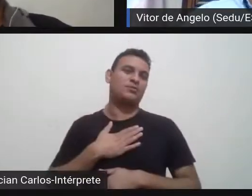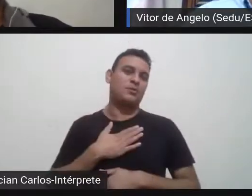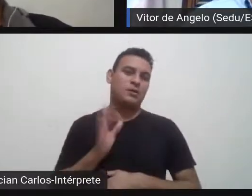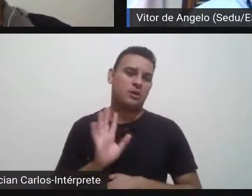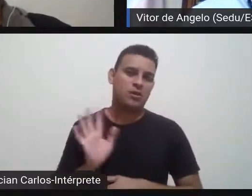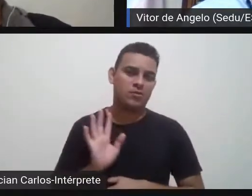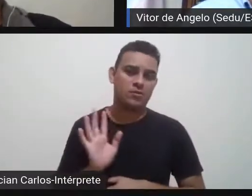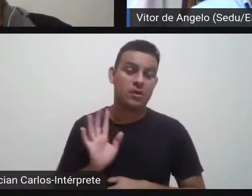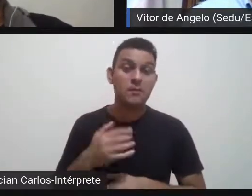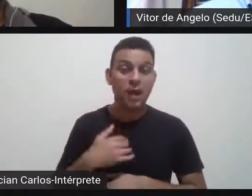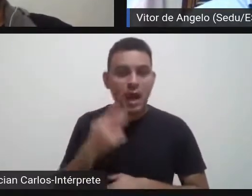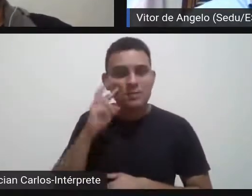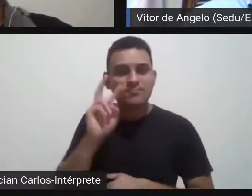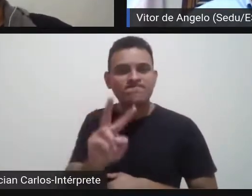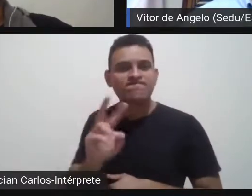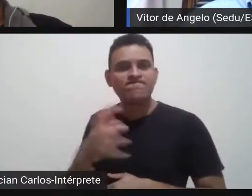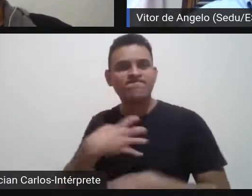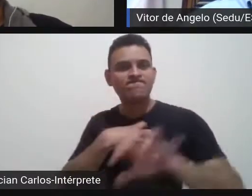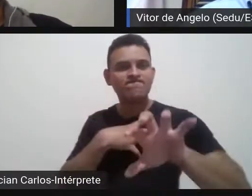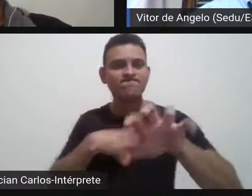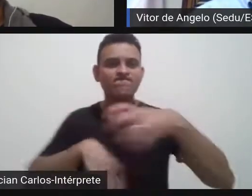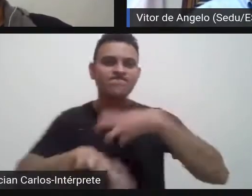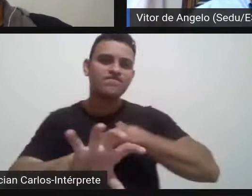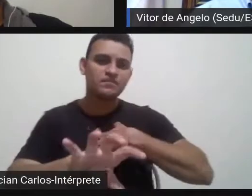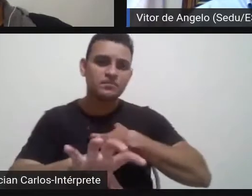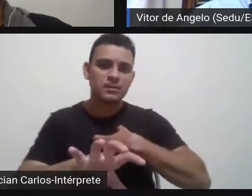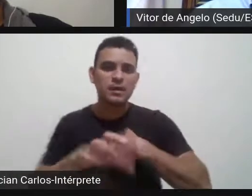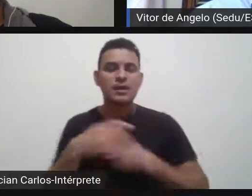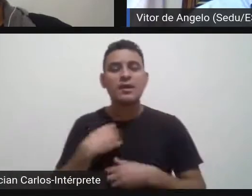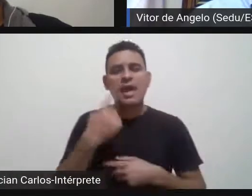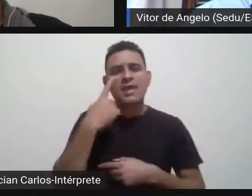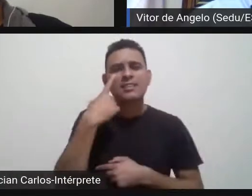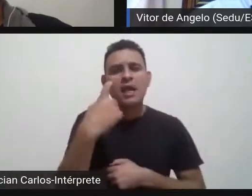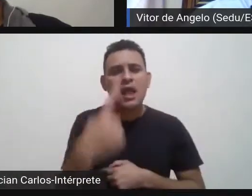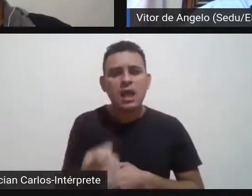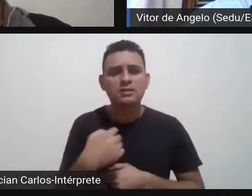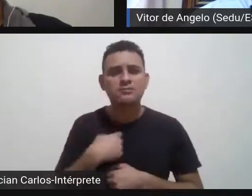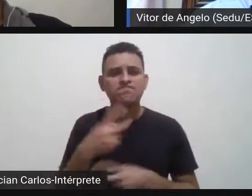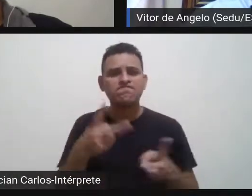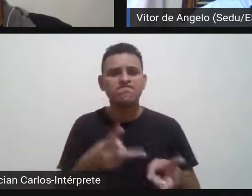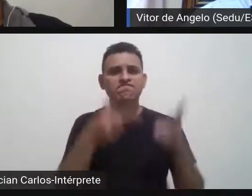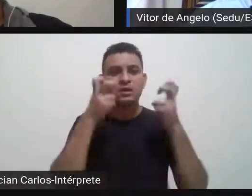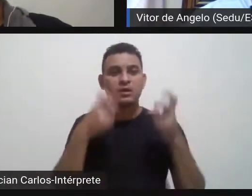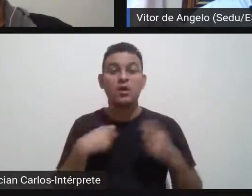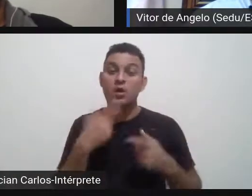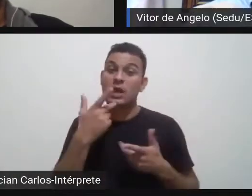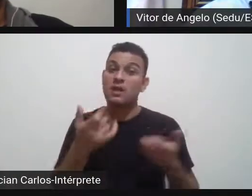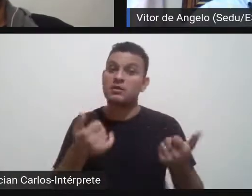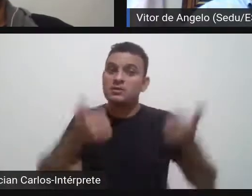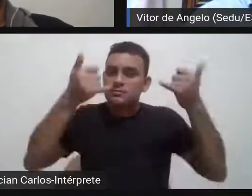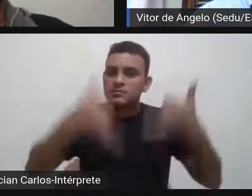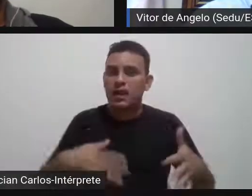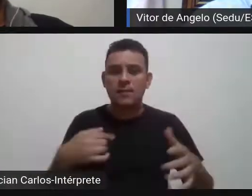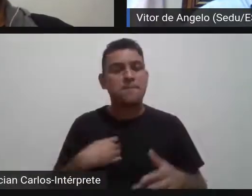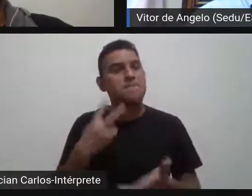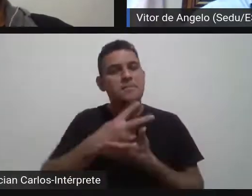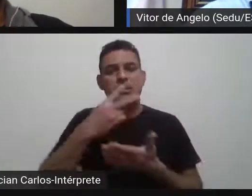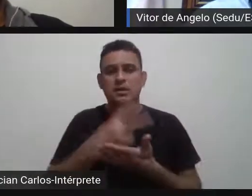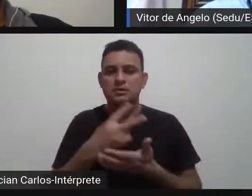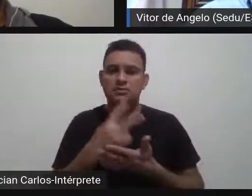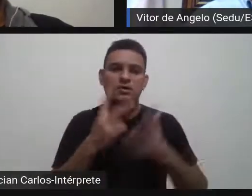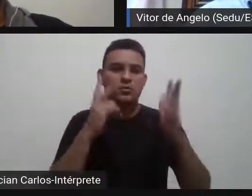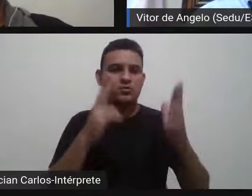Mas olhar com empatia, né, e com interesse, essa é a expressão que eu queria destacar na sua fala, que é a mesma do Rudinei,